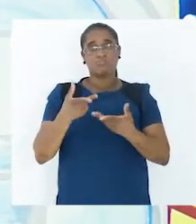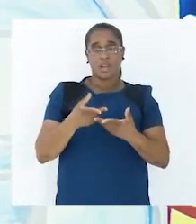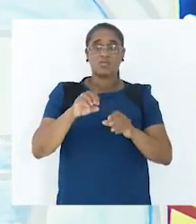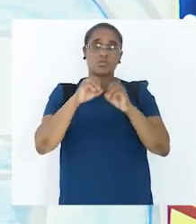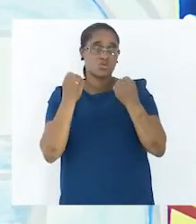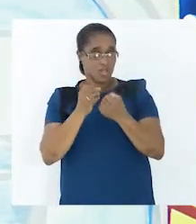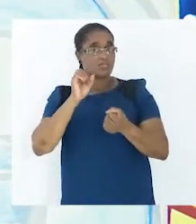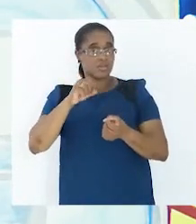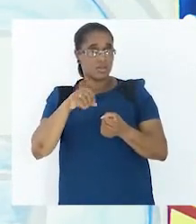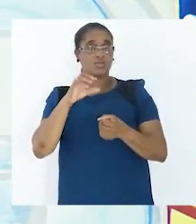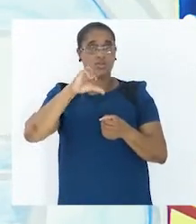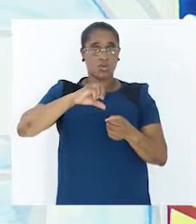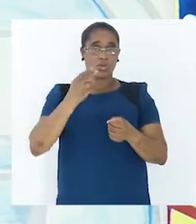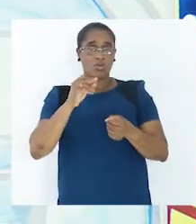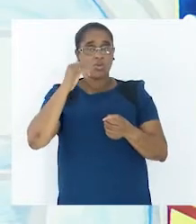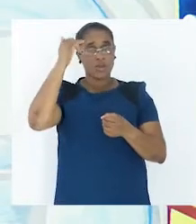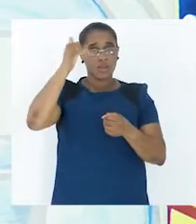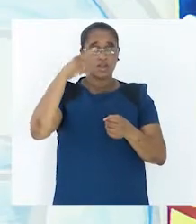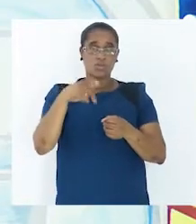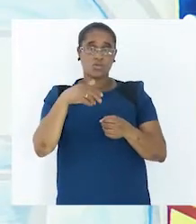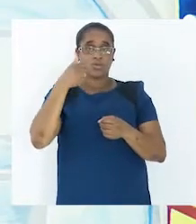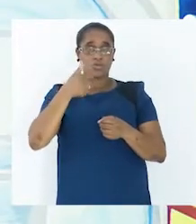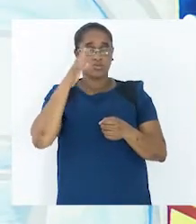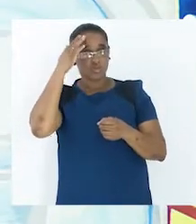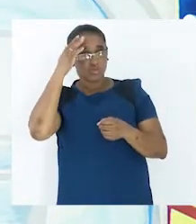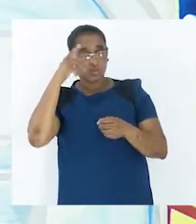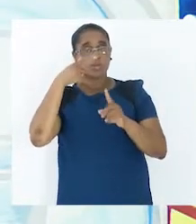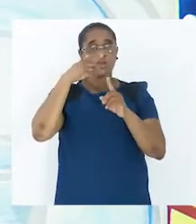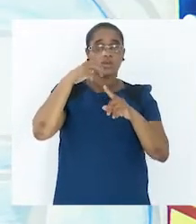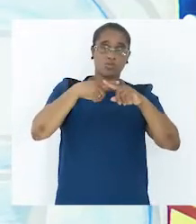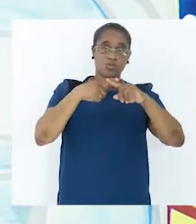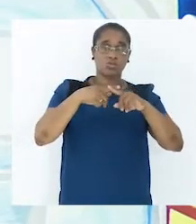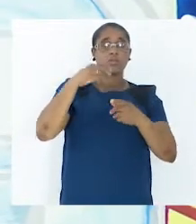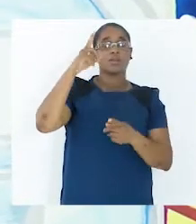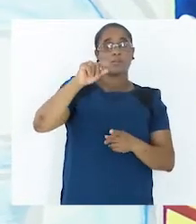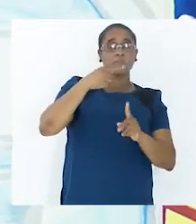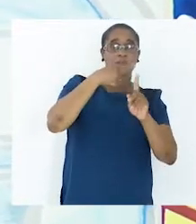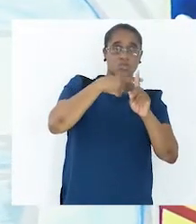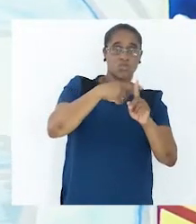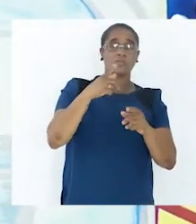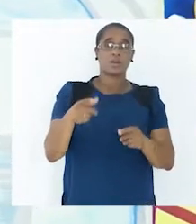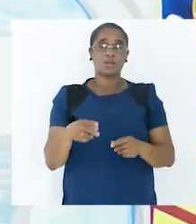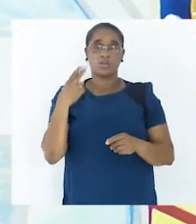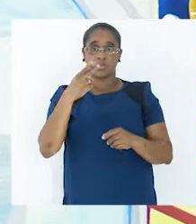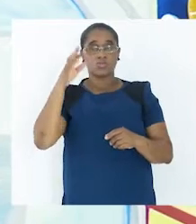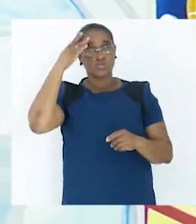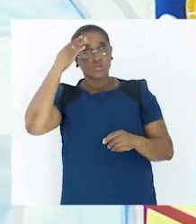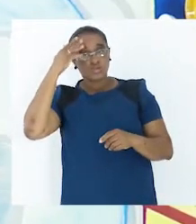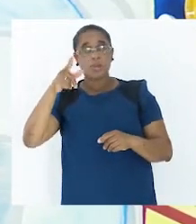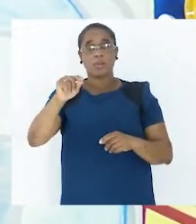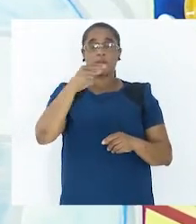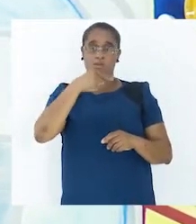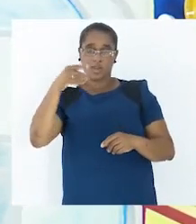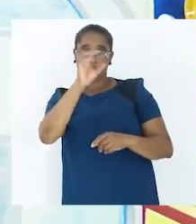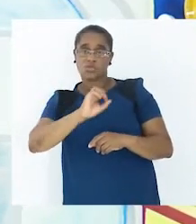de um binômio e o produto de uma soma de dois monômios pela sua diferença, podem claramente optar